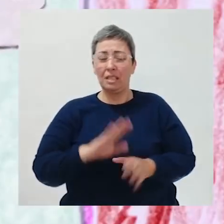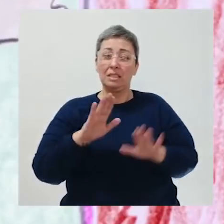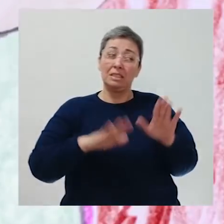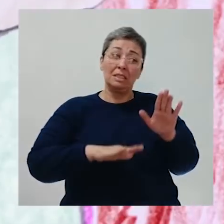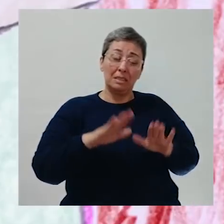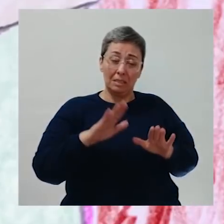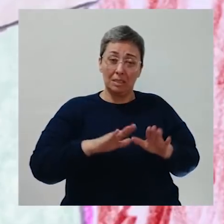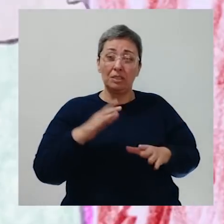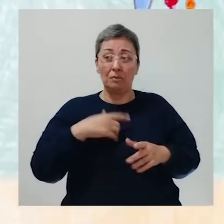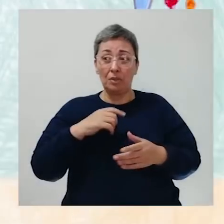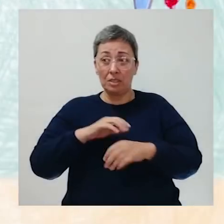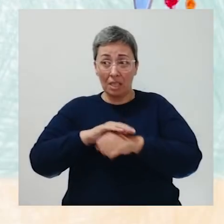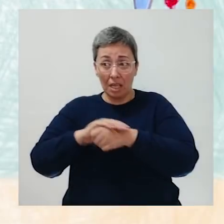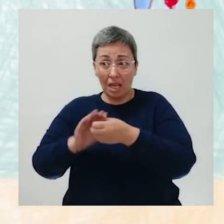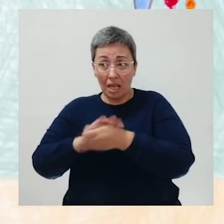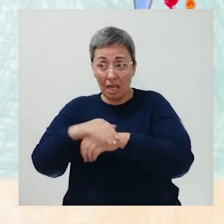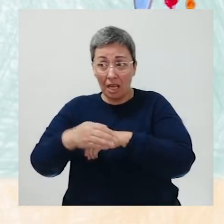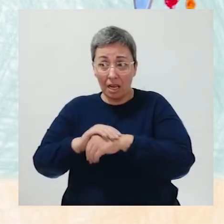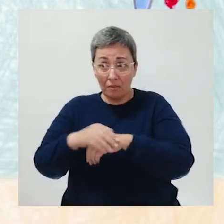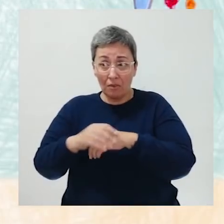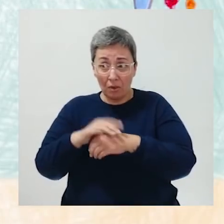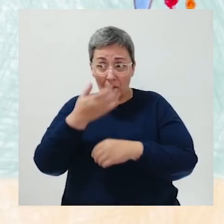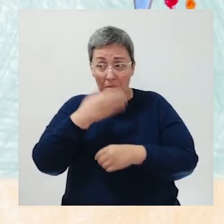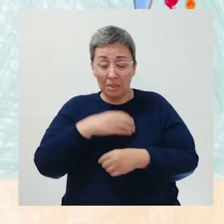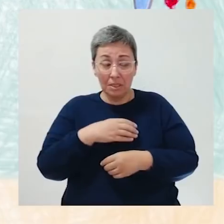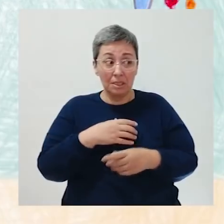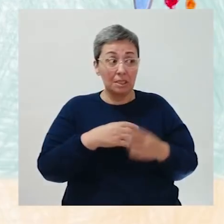Depende. Você lavou a maçã?